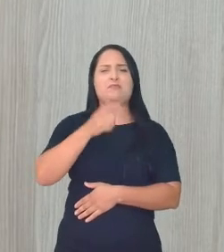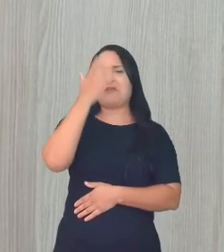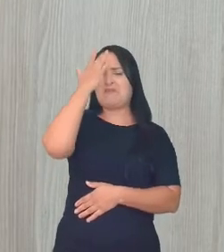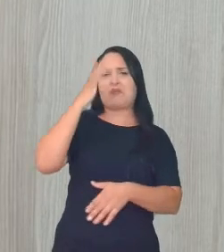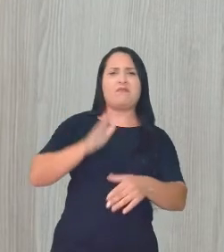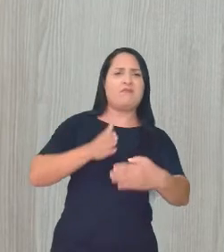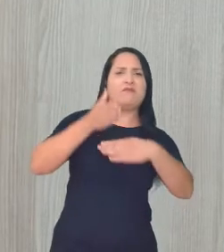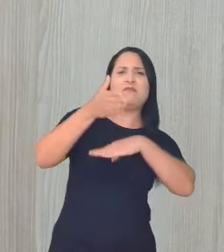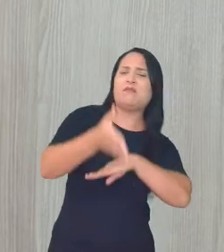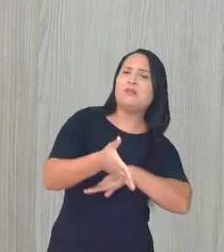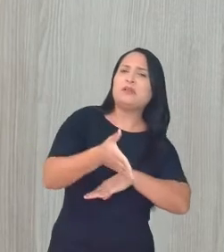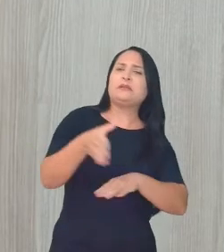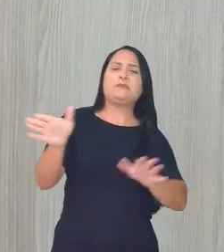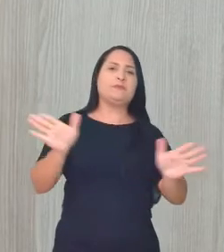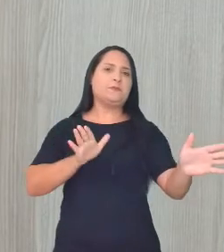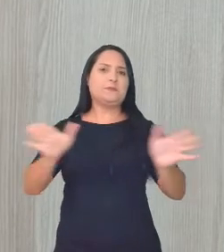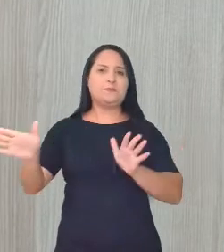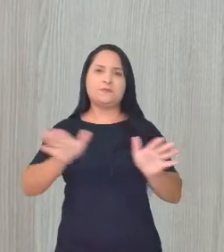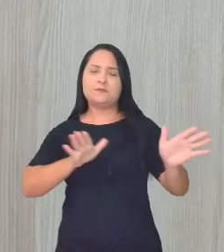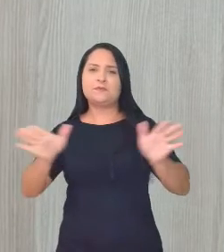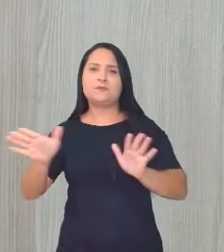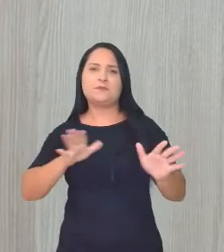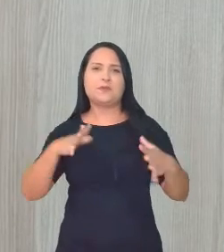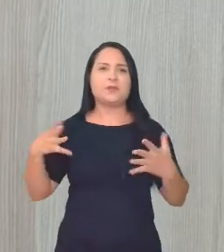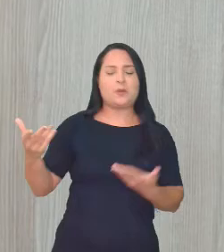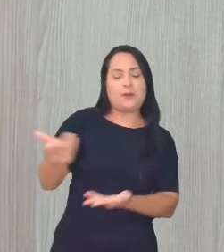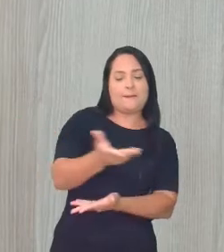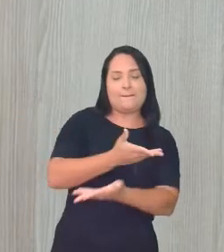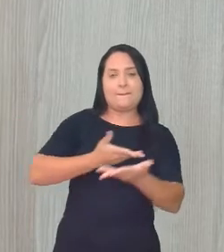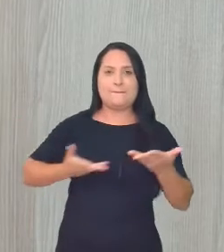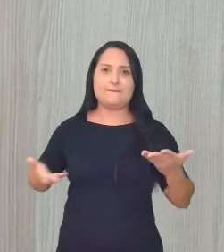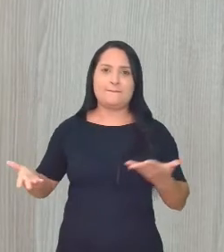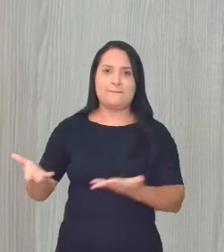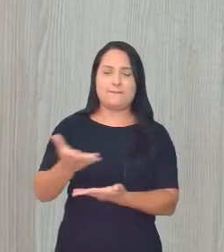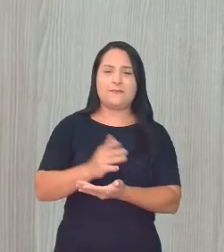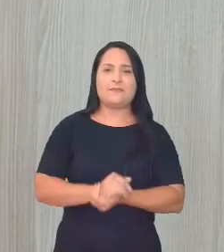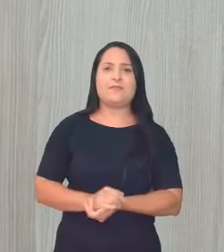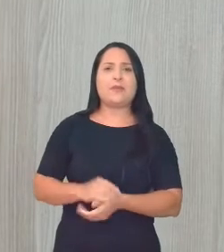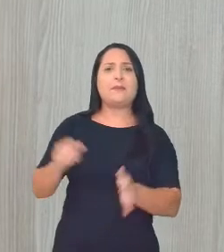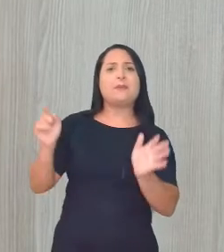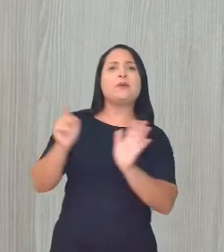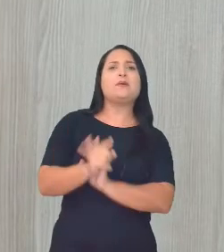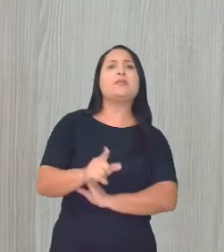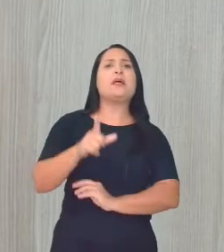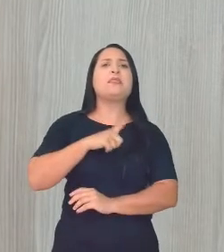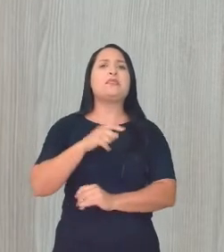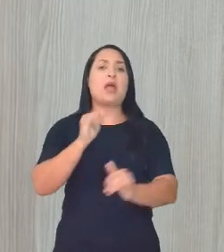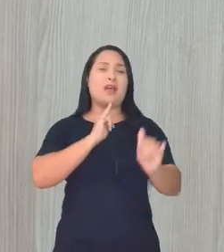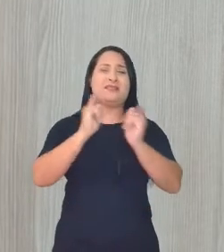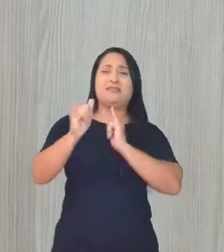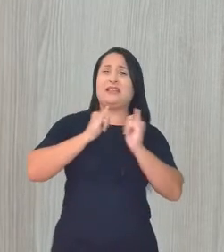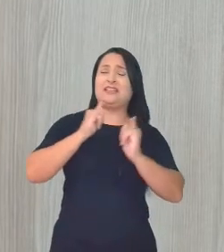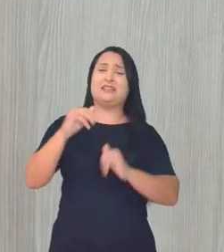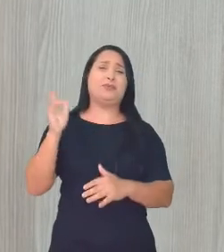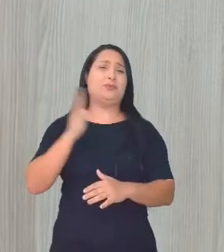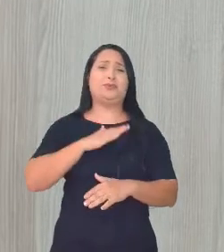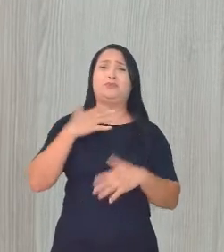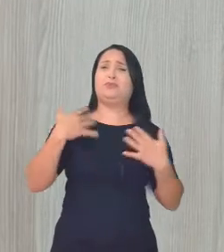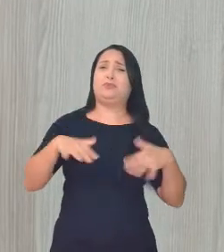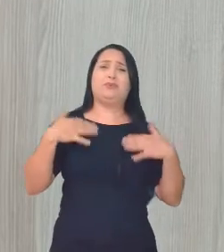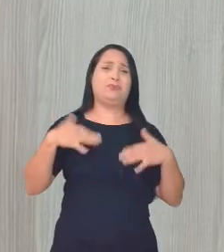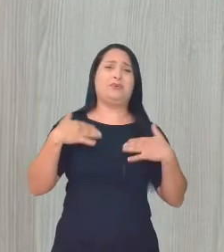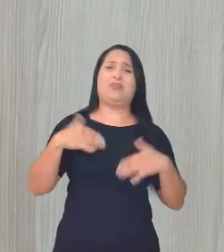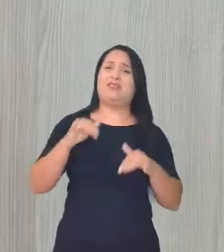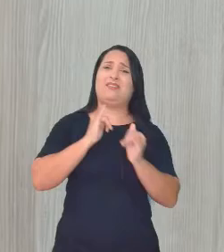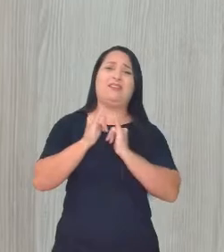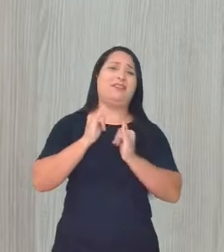fácil, acessível. E todo mundo interagindo. Aí você pergunta, vai consumir o pacote de dados, professor, do meu celular,